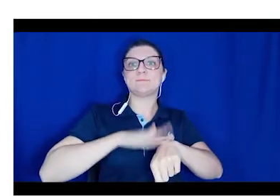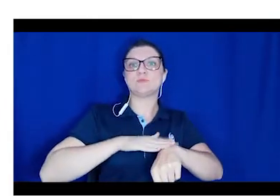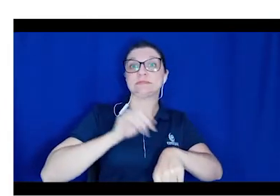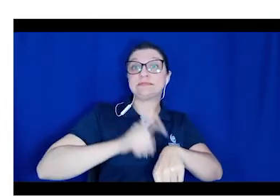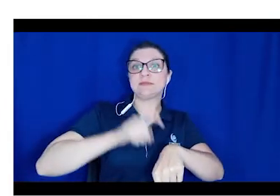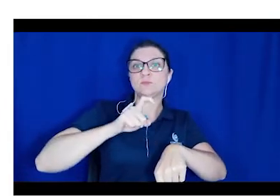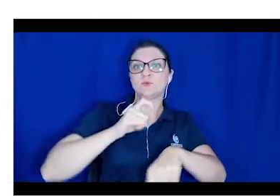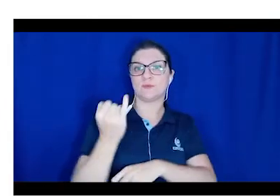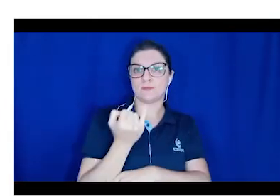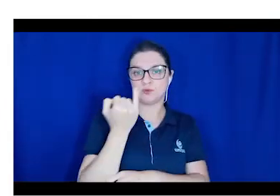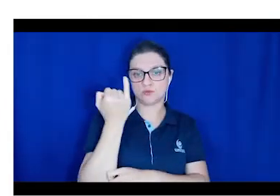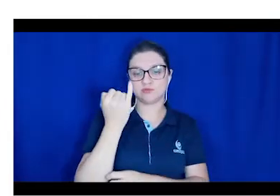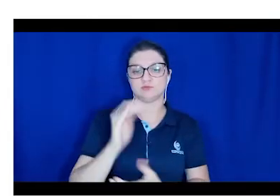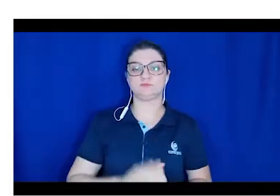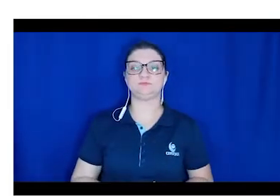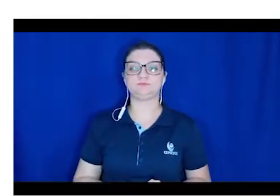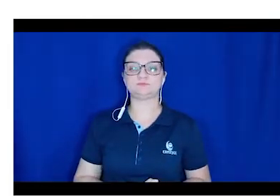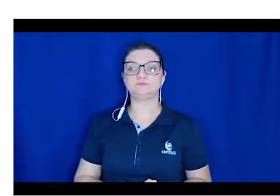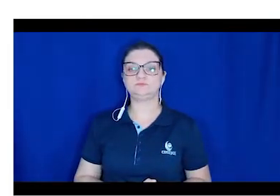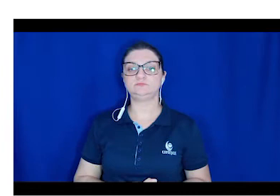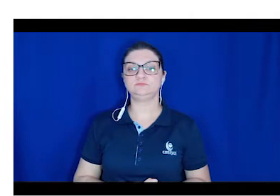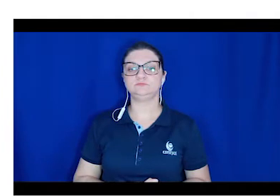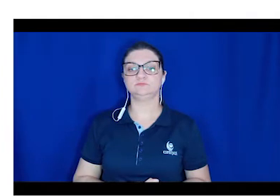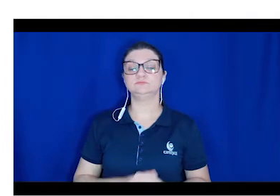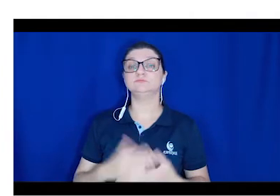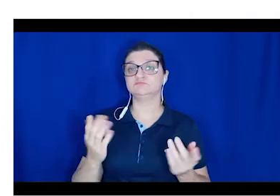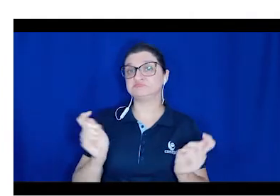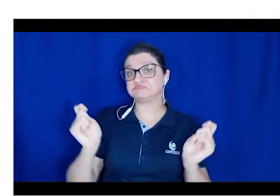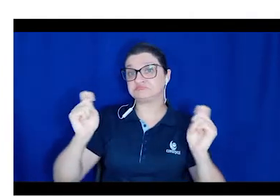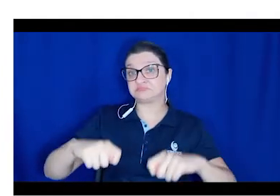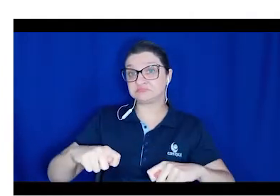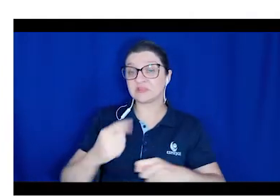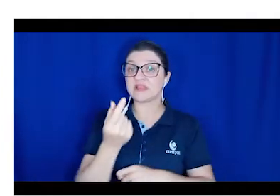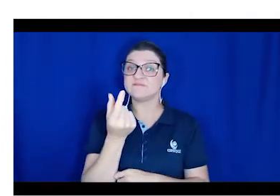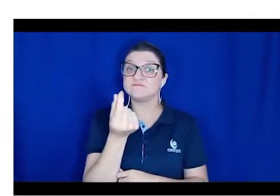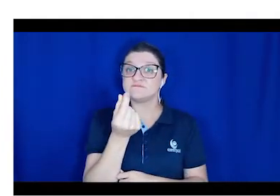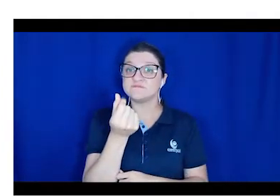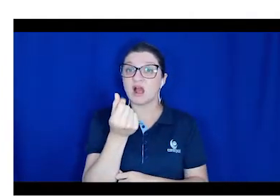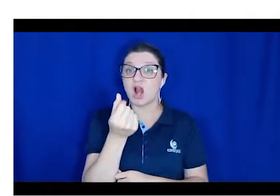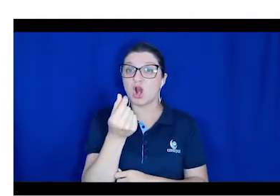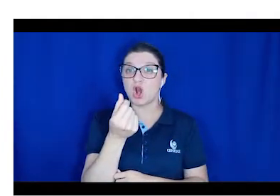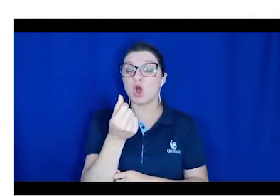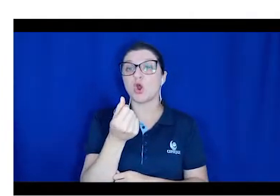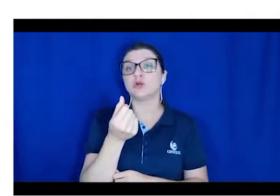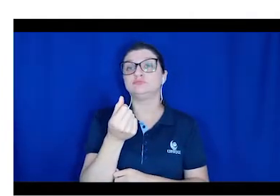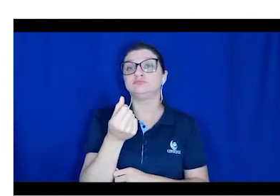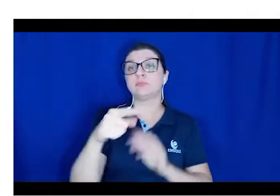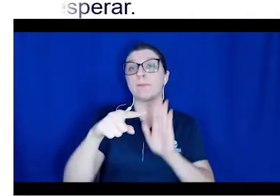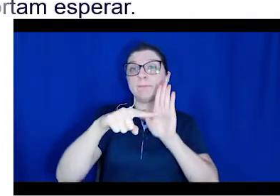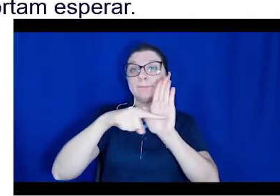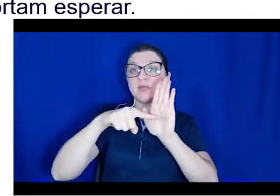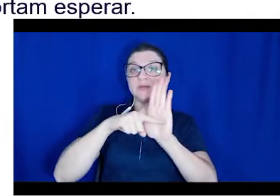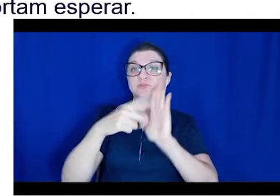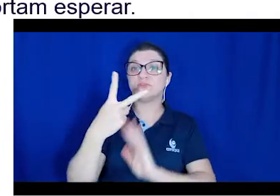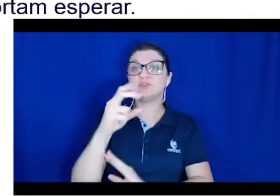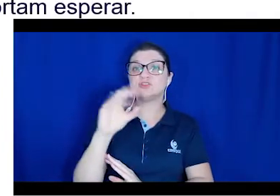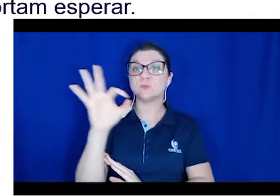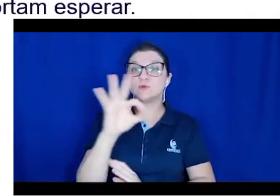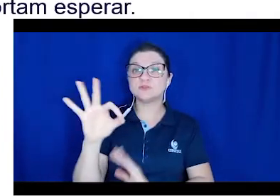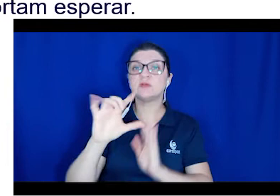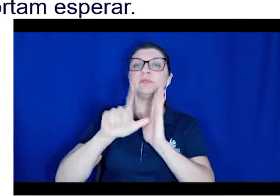estando fundamentalmente correto. Né? Ou seja, é possível que o preço caia 20% antes de começar a